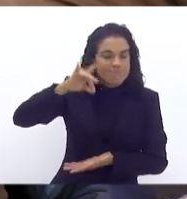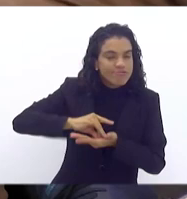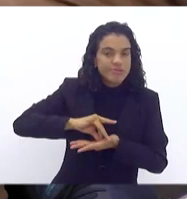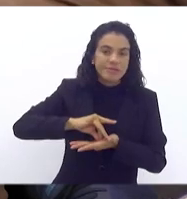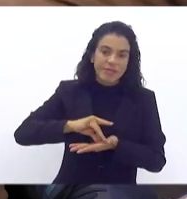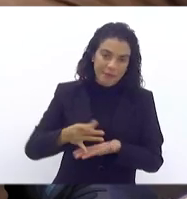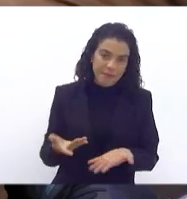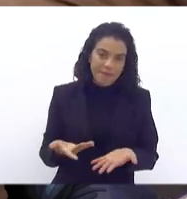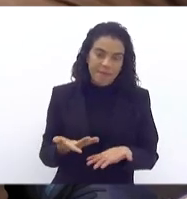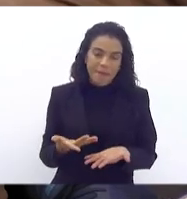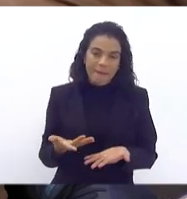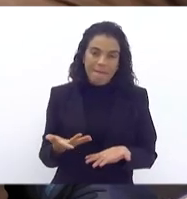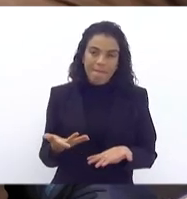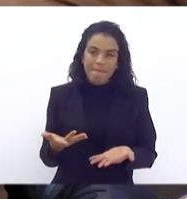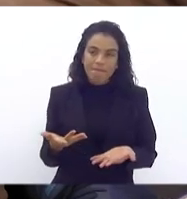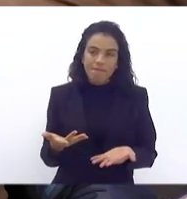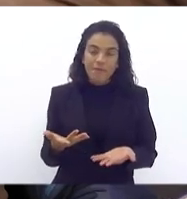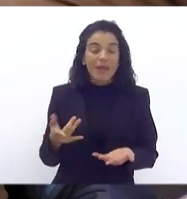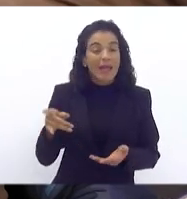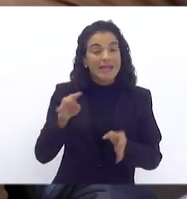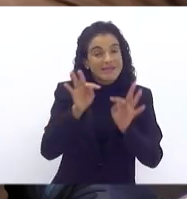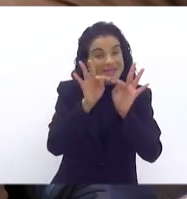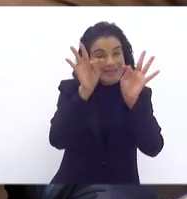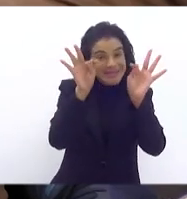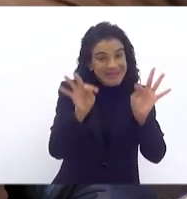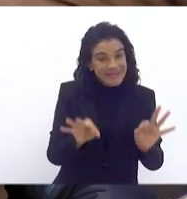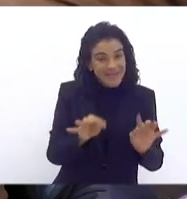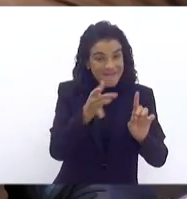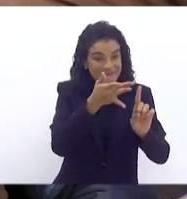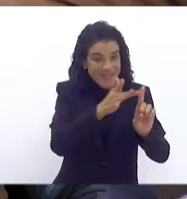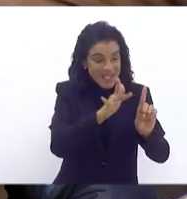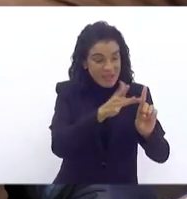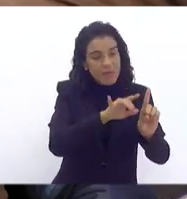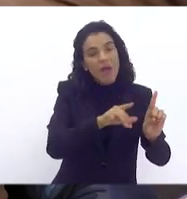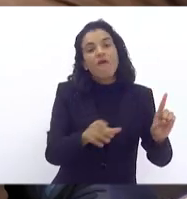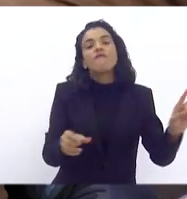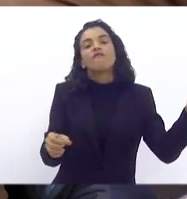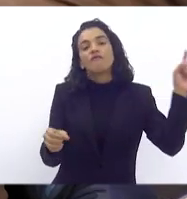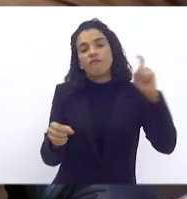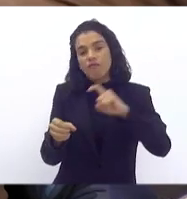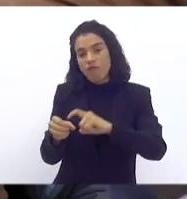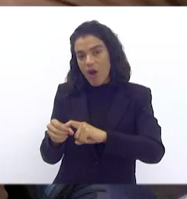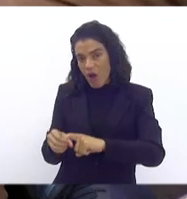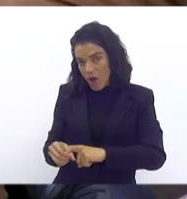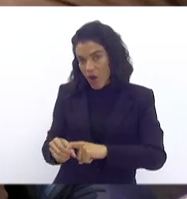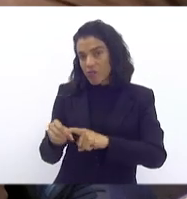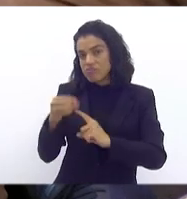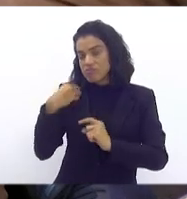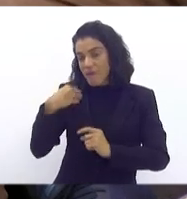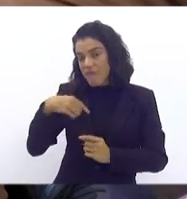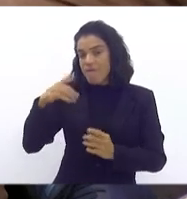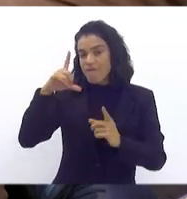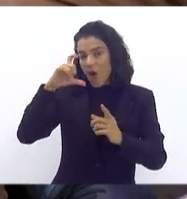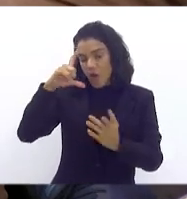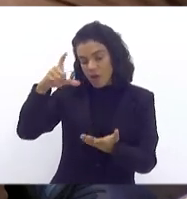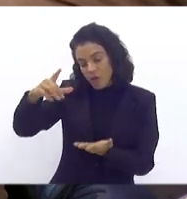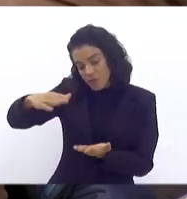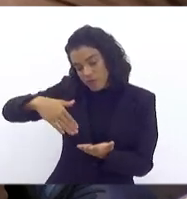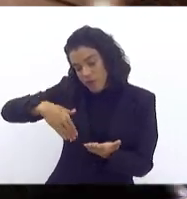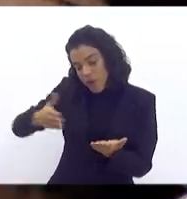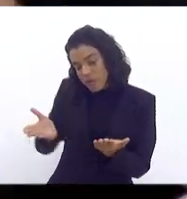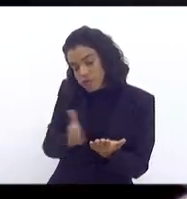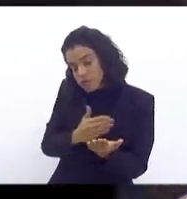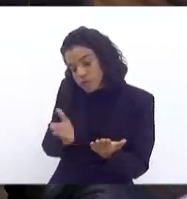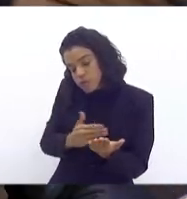E essa essa testemunha essa vítima volta faz o reconhecimento com base nessa fotografia e